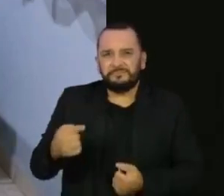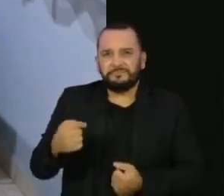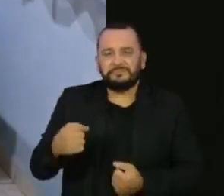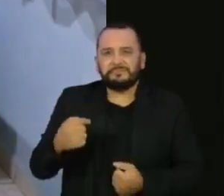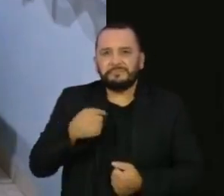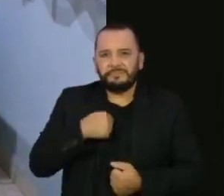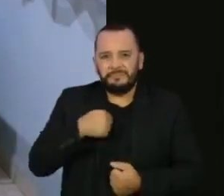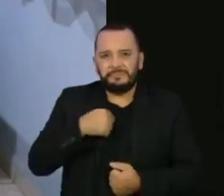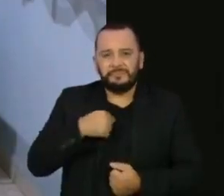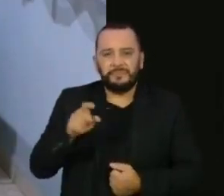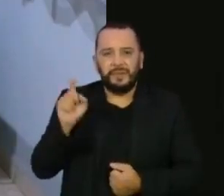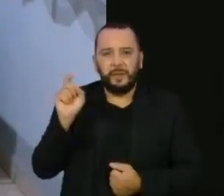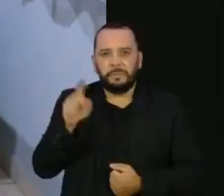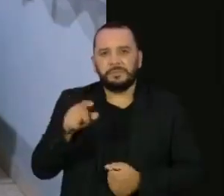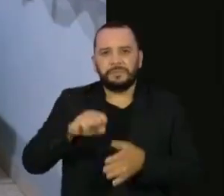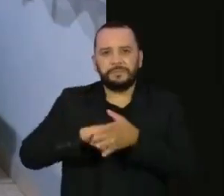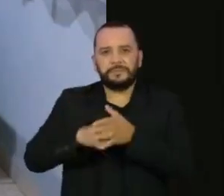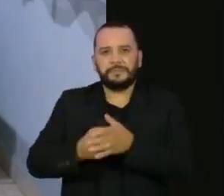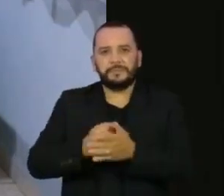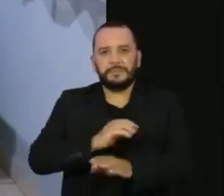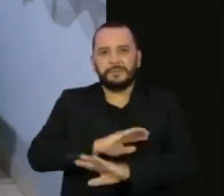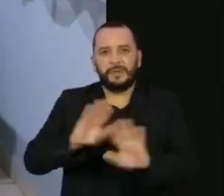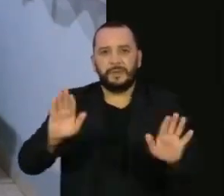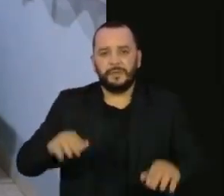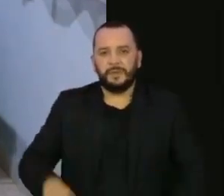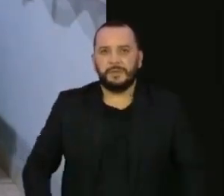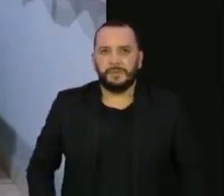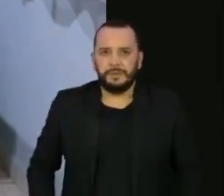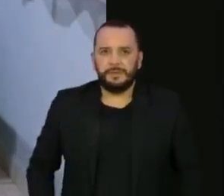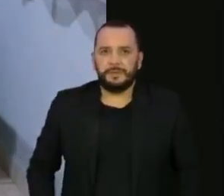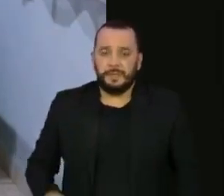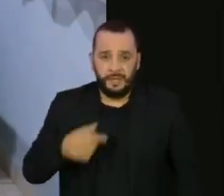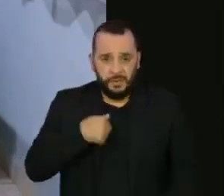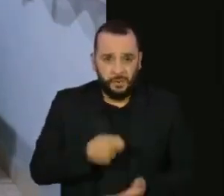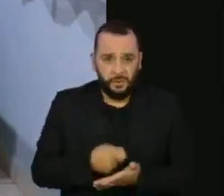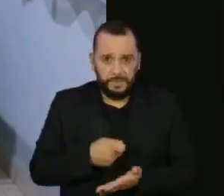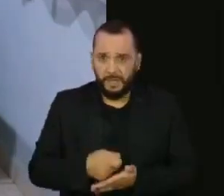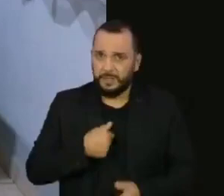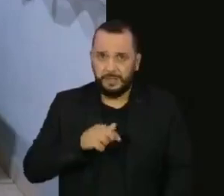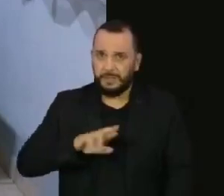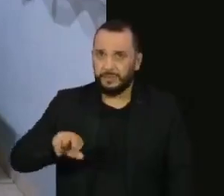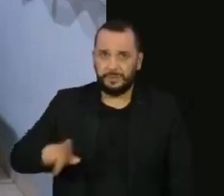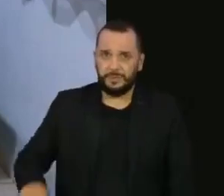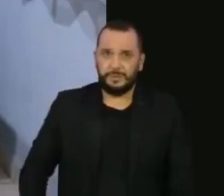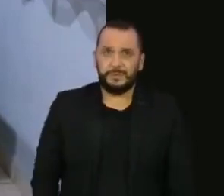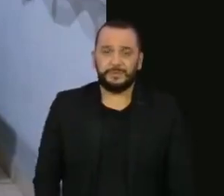simplesmente bloqueio. Não sou obrigada.